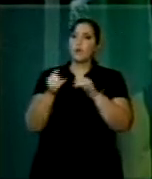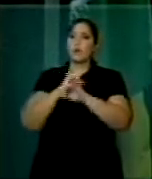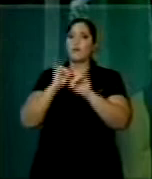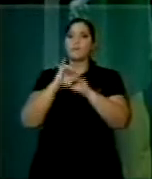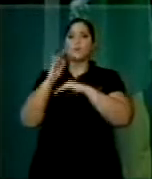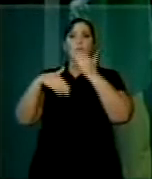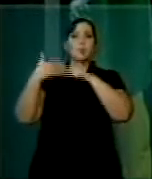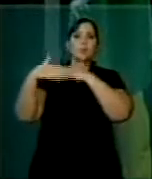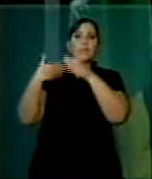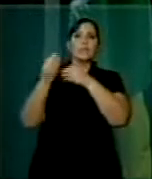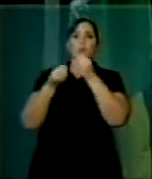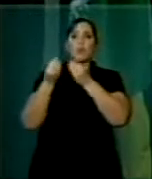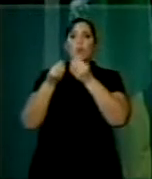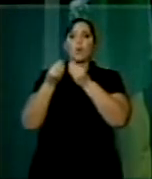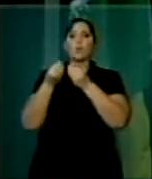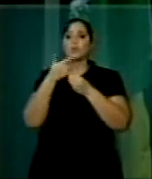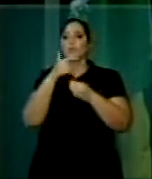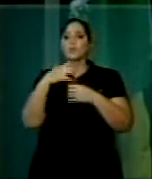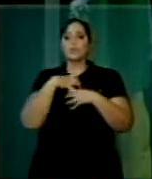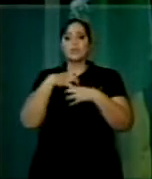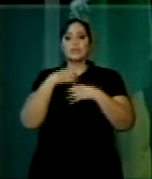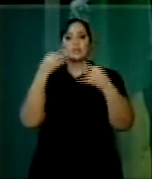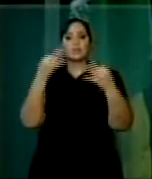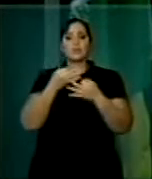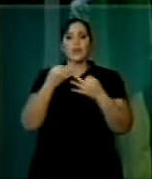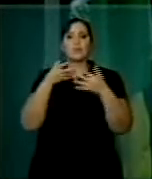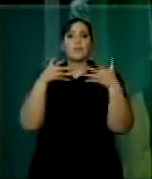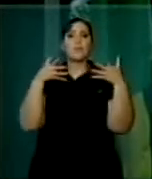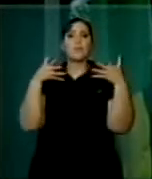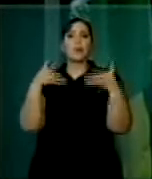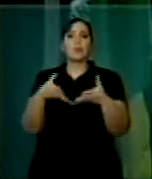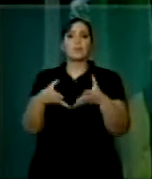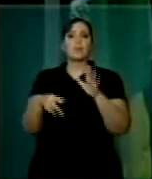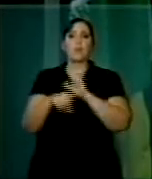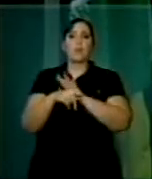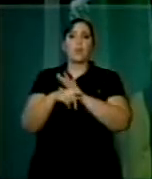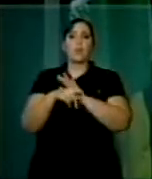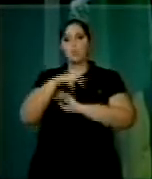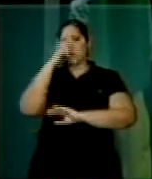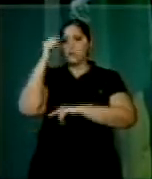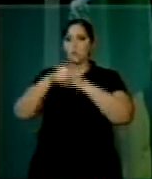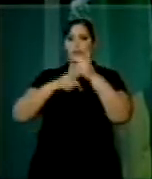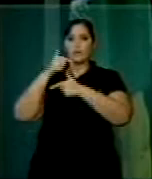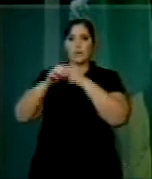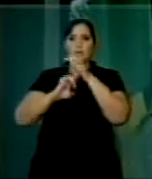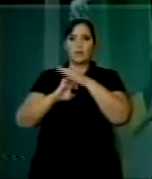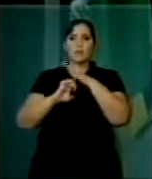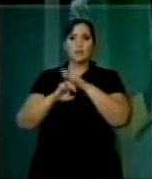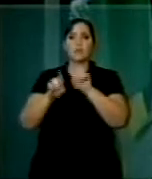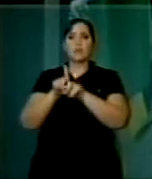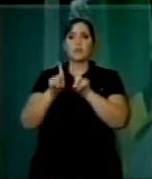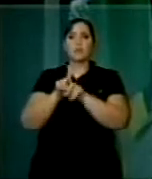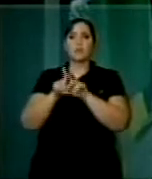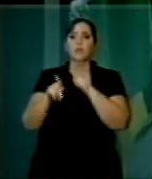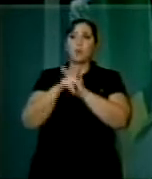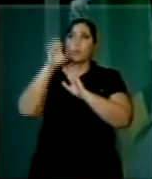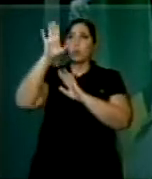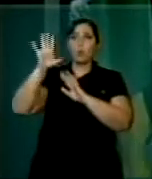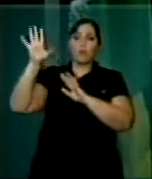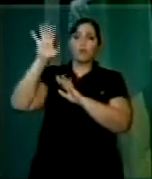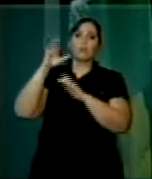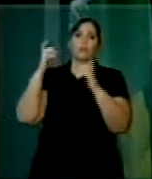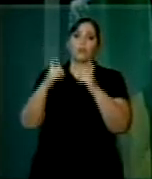tenha, de modo consequente, a participação dos servidores dessa empresa e da própria região